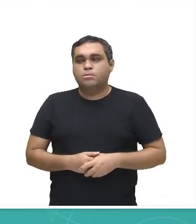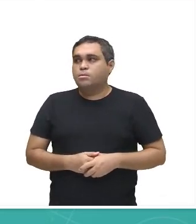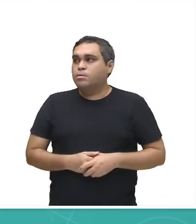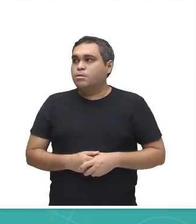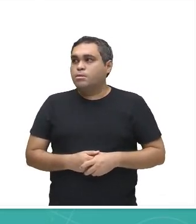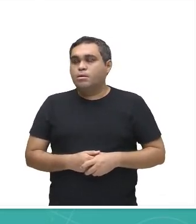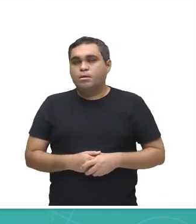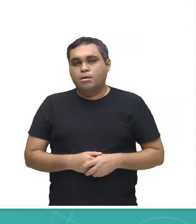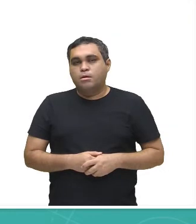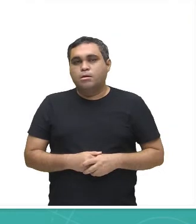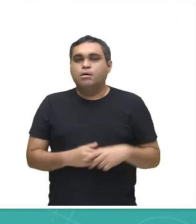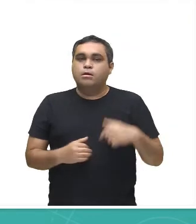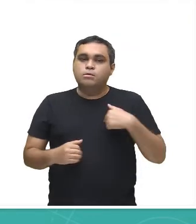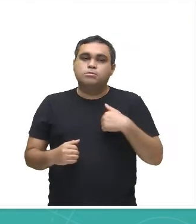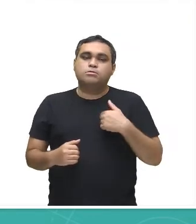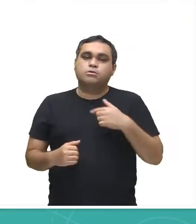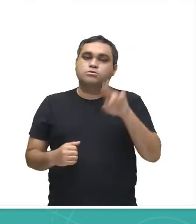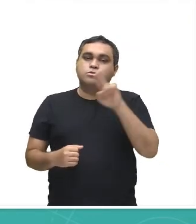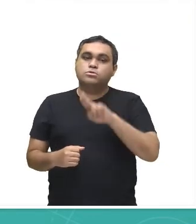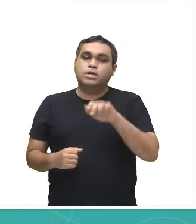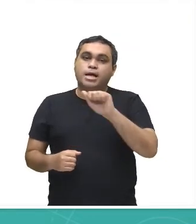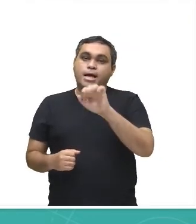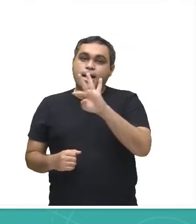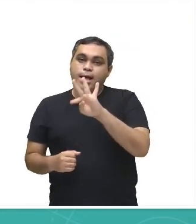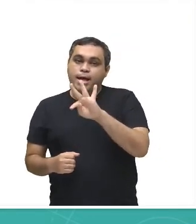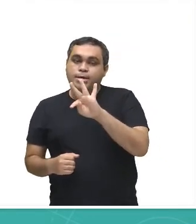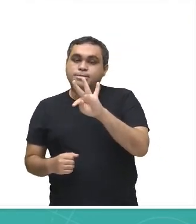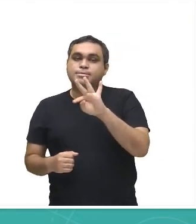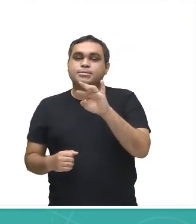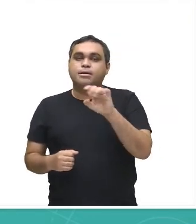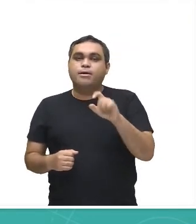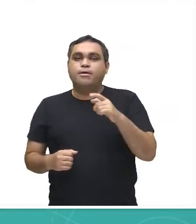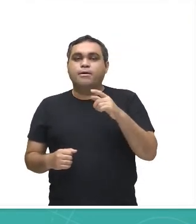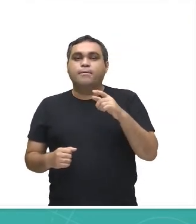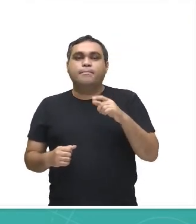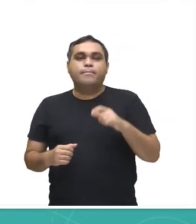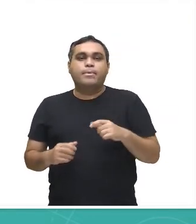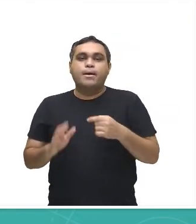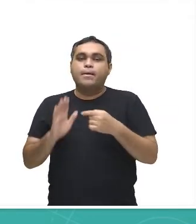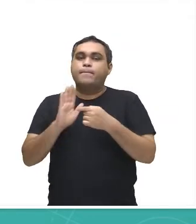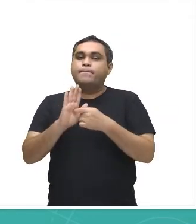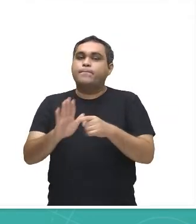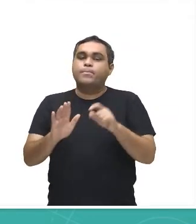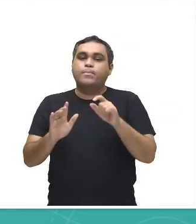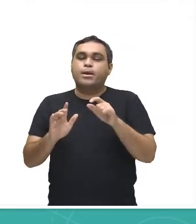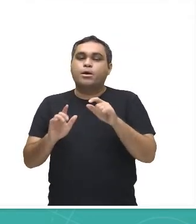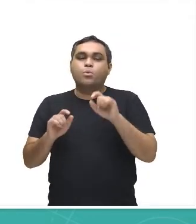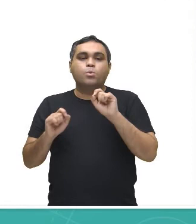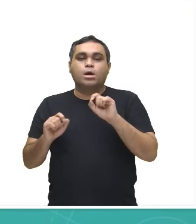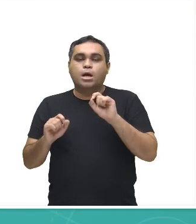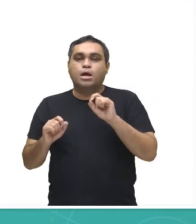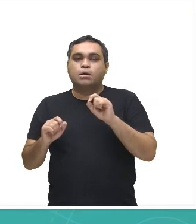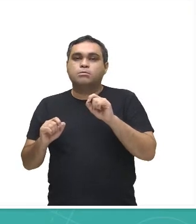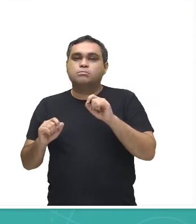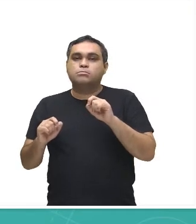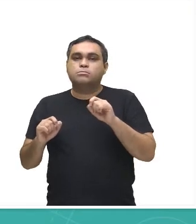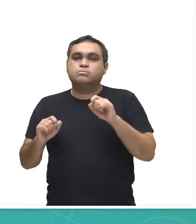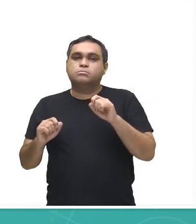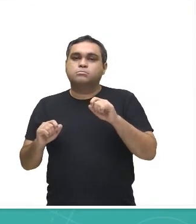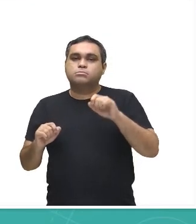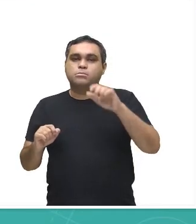estou utilizando aqui o at para falar sobre school, college, university,